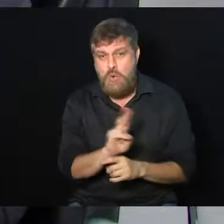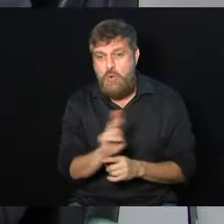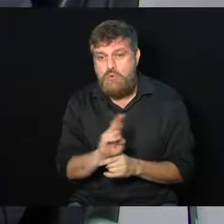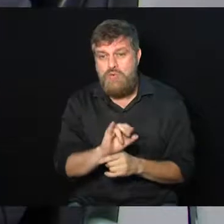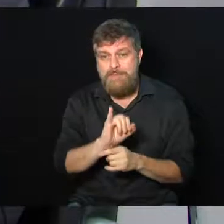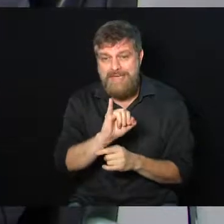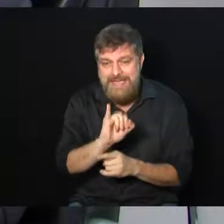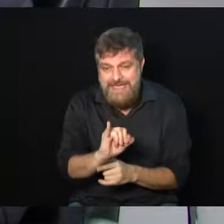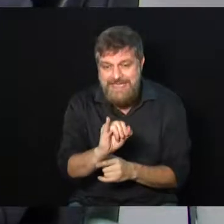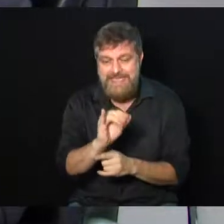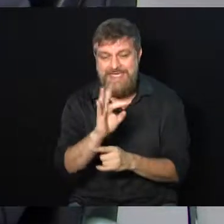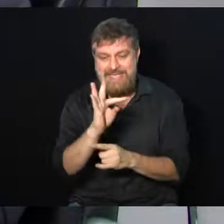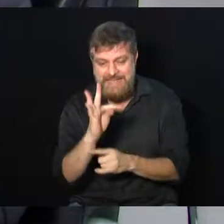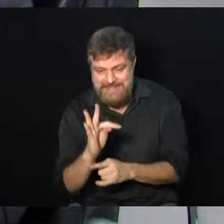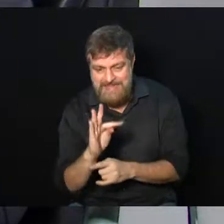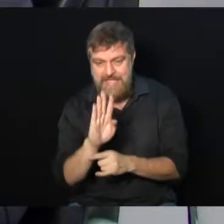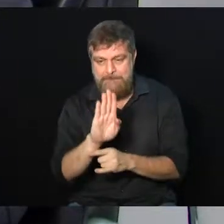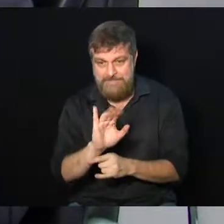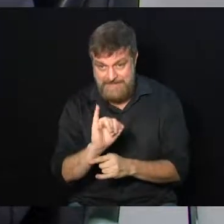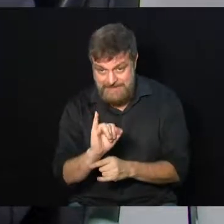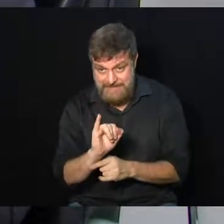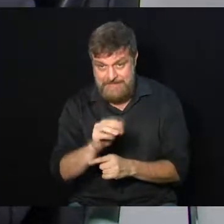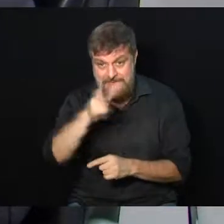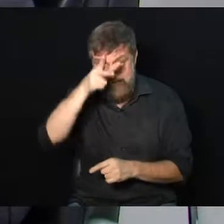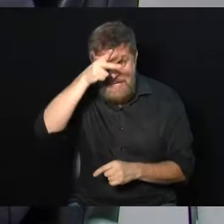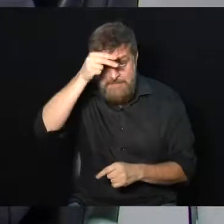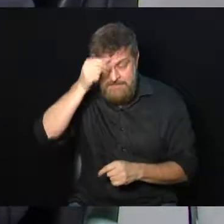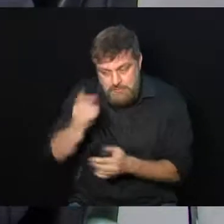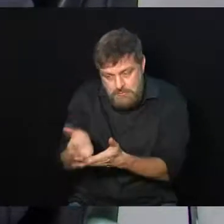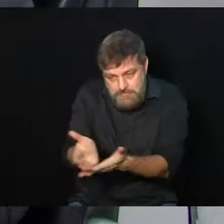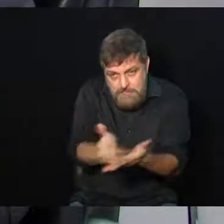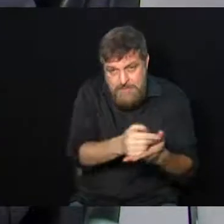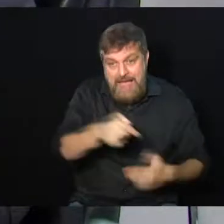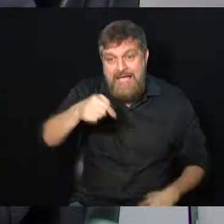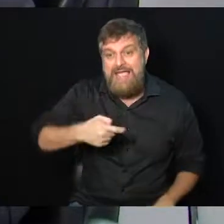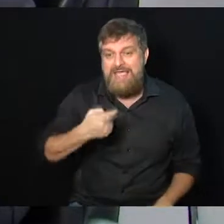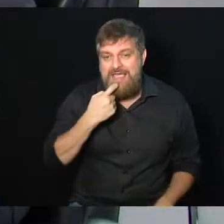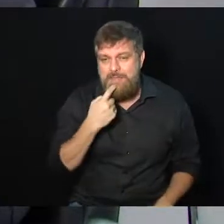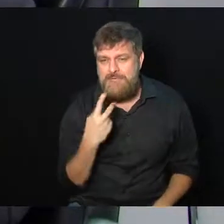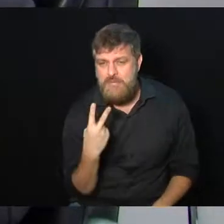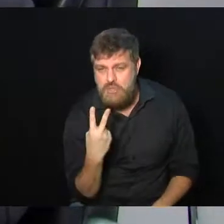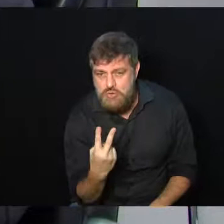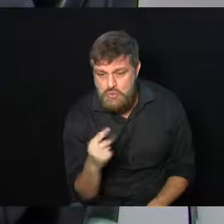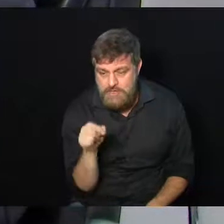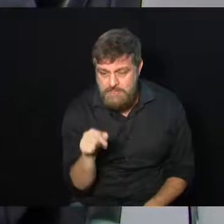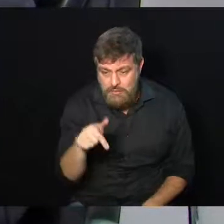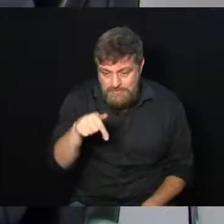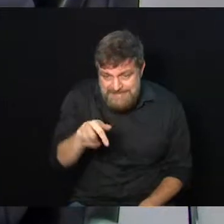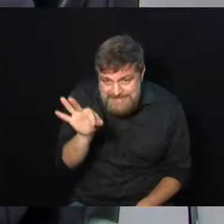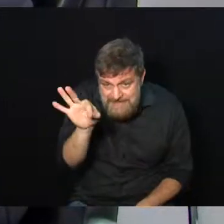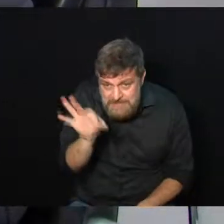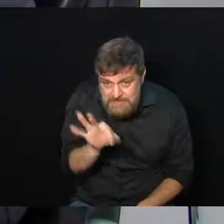o ITBI, que é um imposto municipal. Aqui em Campinas, a alíquota é de 2,7%.